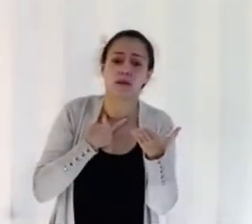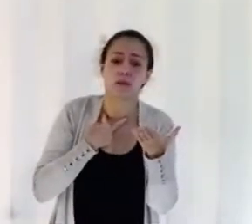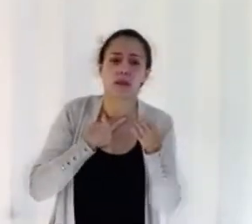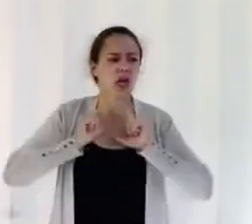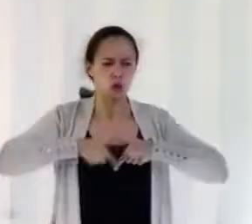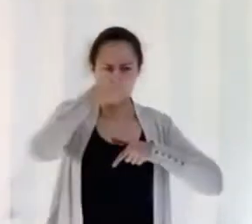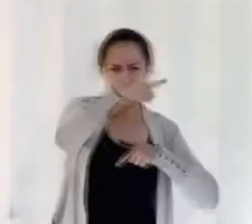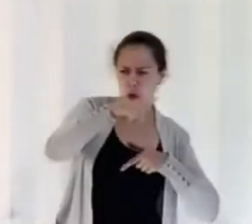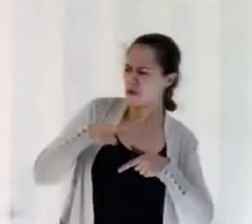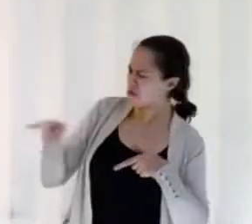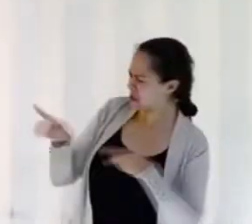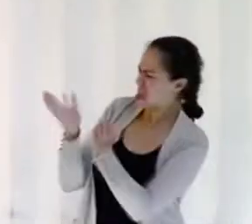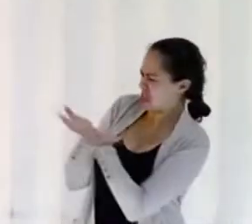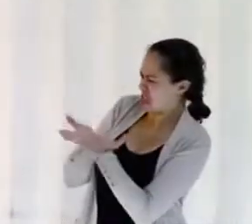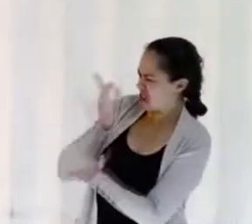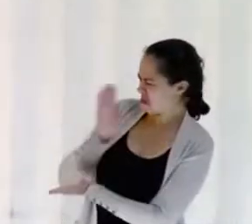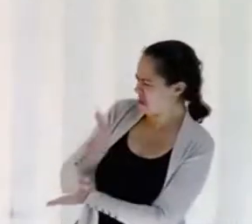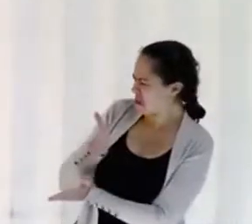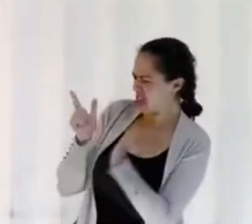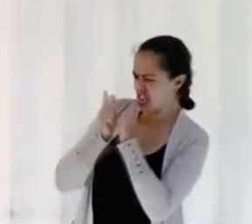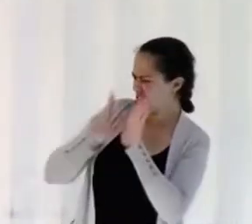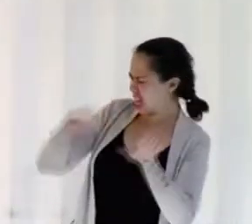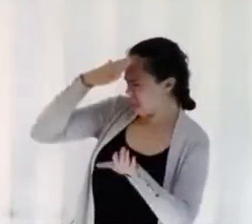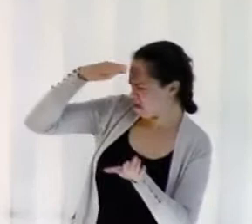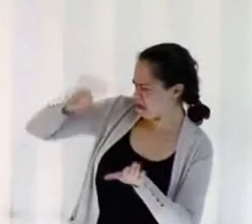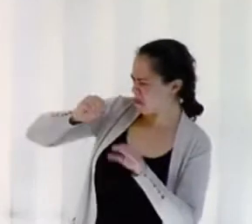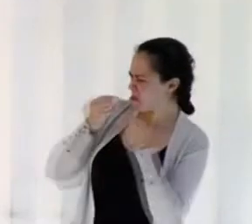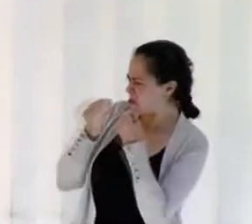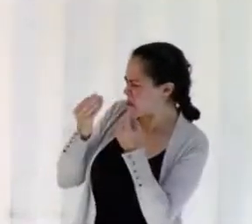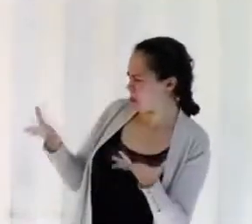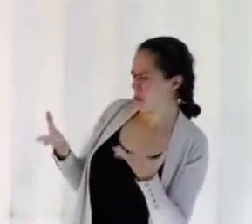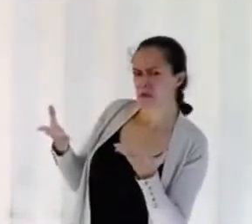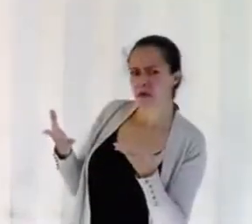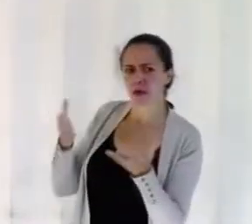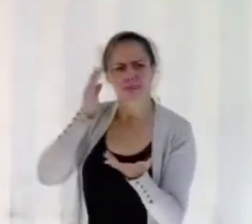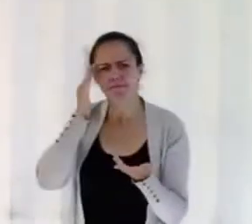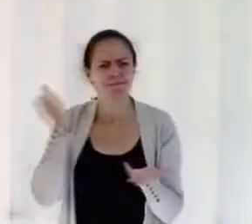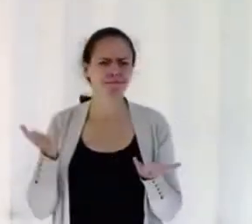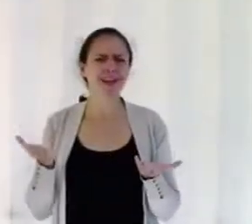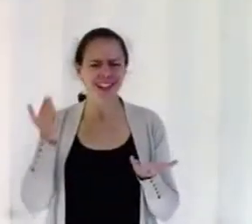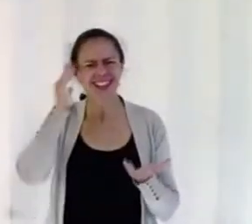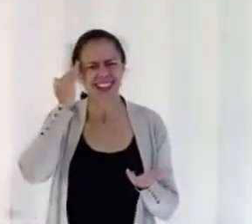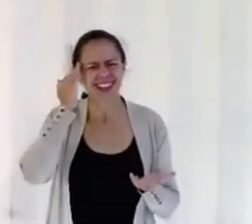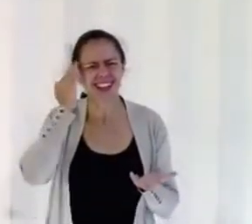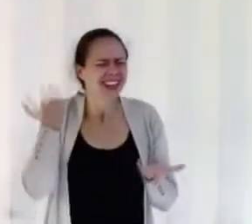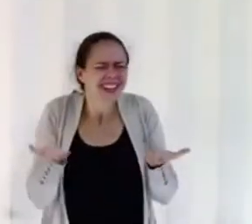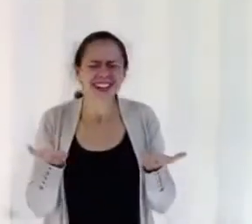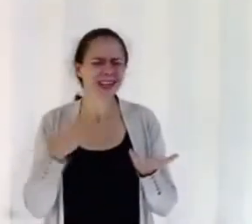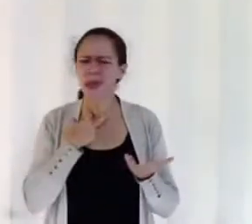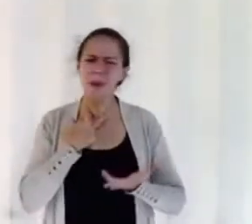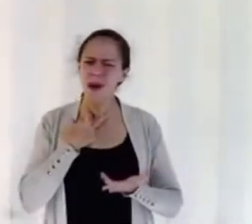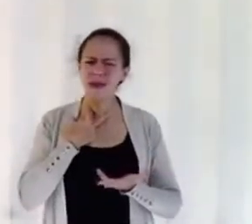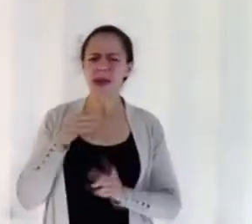começa então mostrando lá no primeiro capítulo que Deus falou sim pelos profetas na antiga